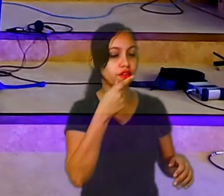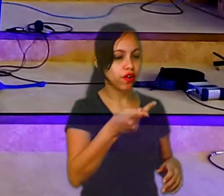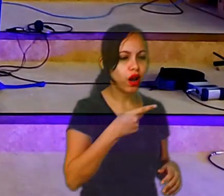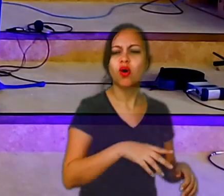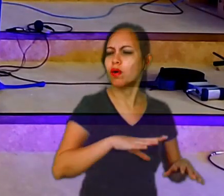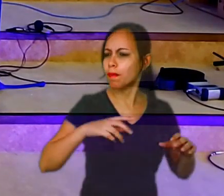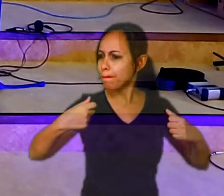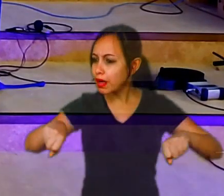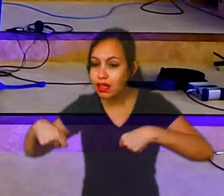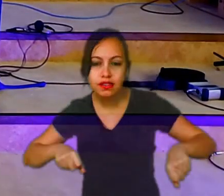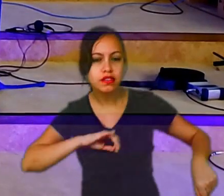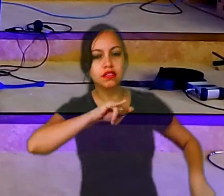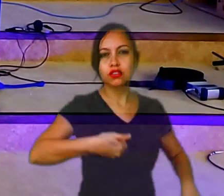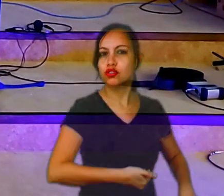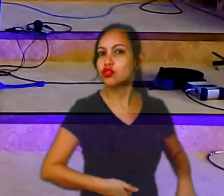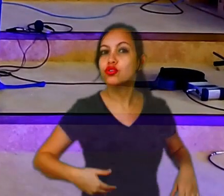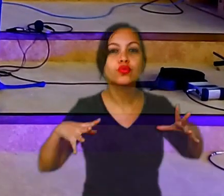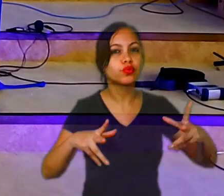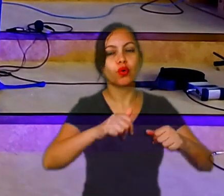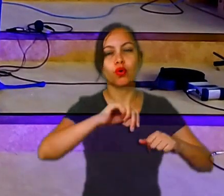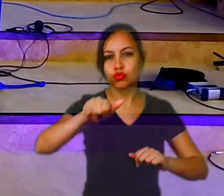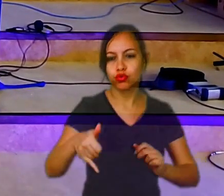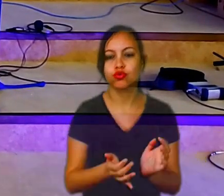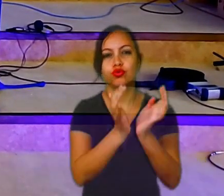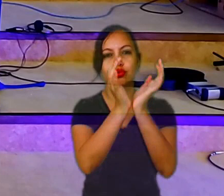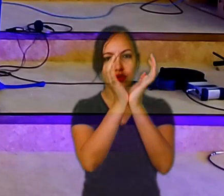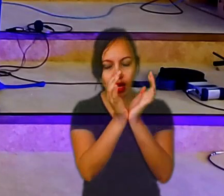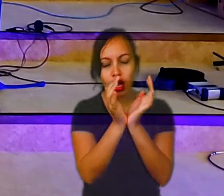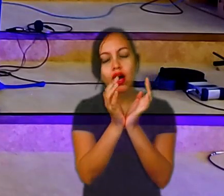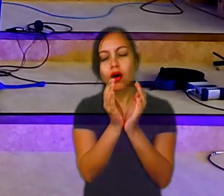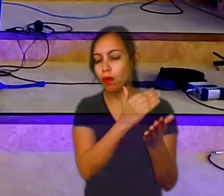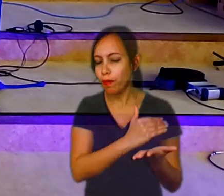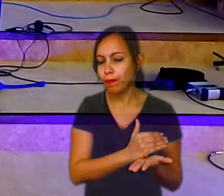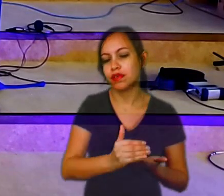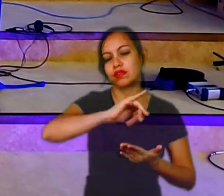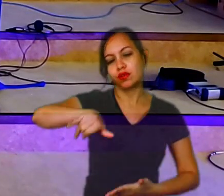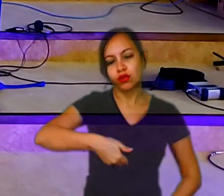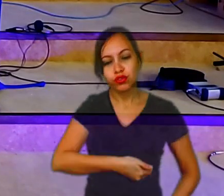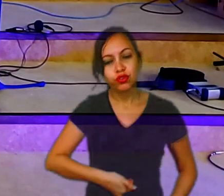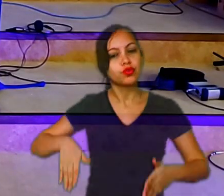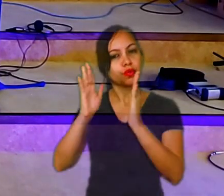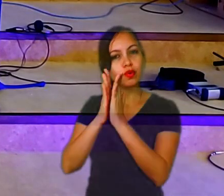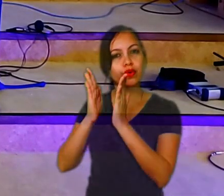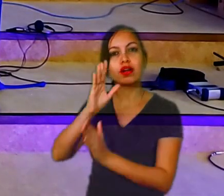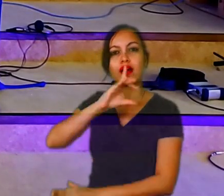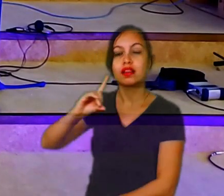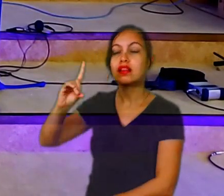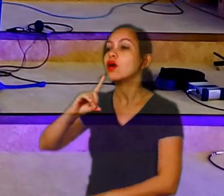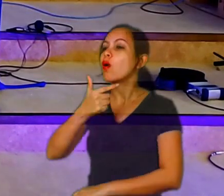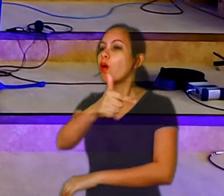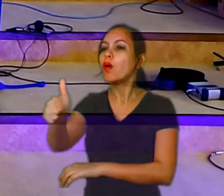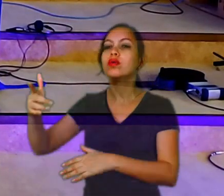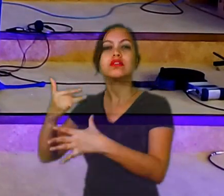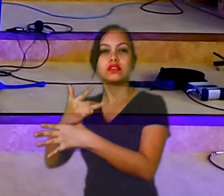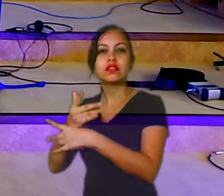Judá. Judá se congregou para pedir socorro ao Senhor. Também de toda a cidade de Judá veio gente